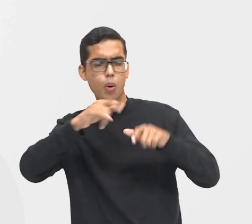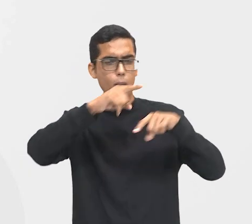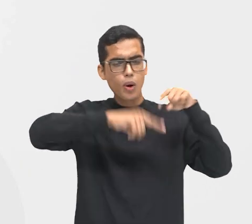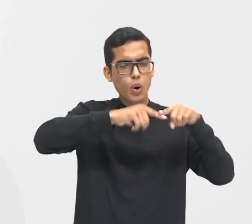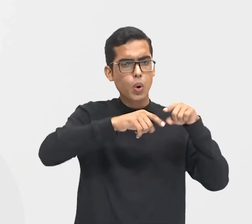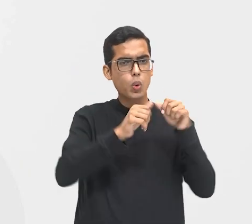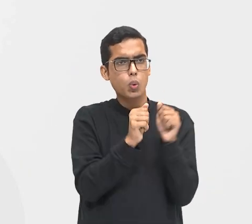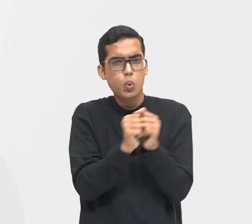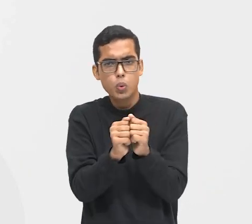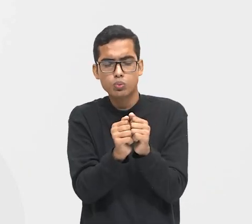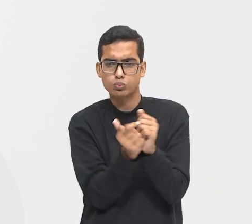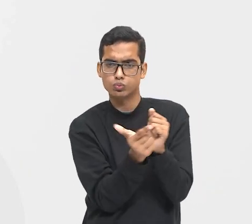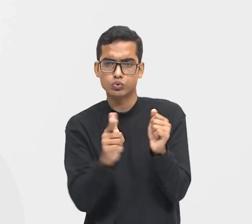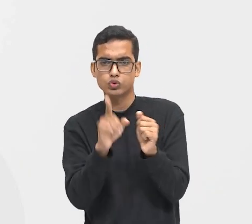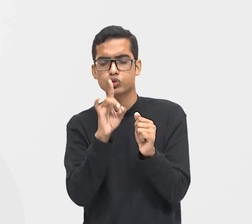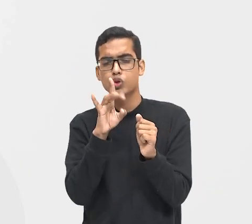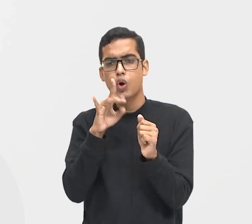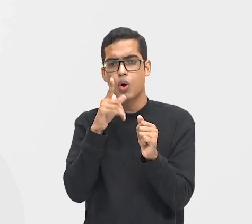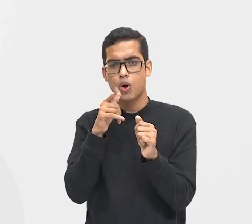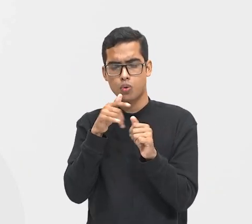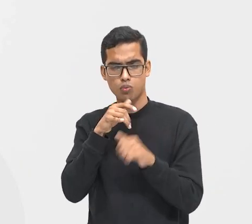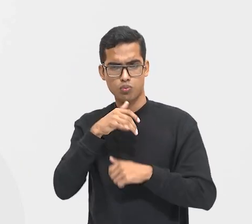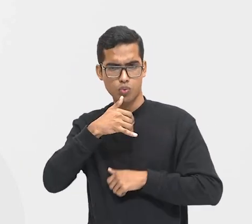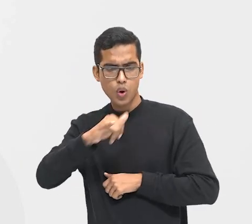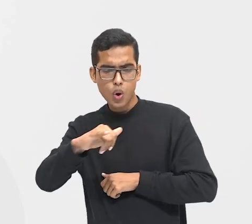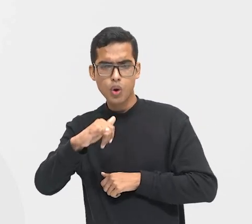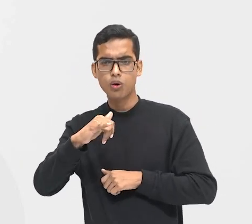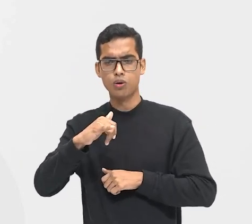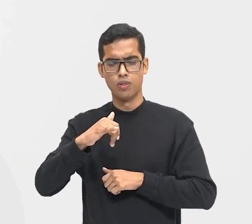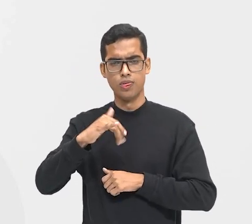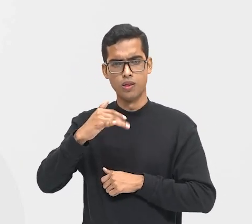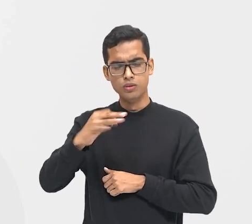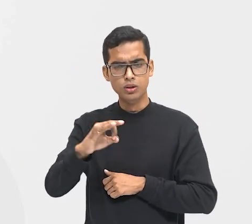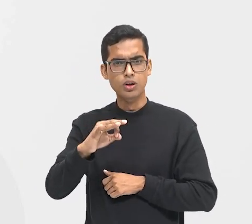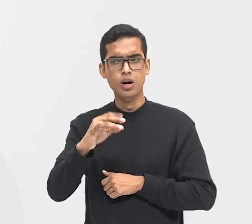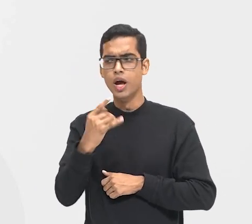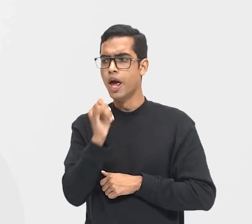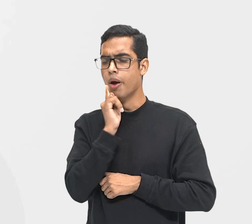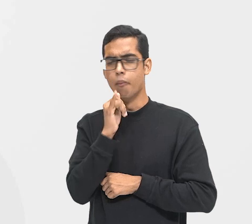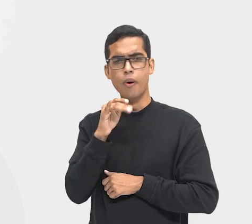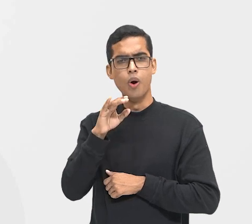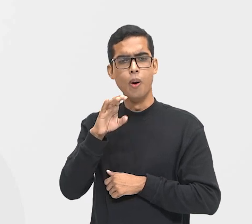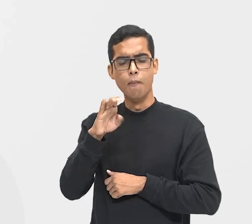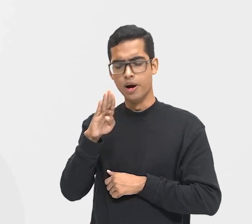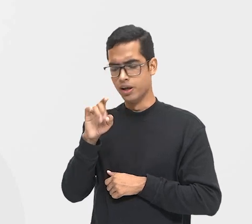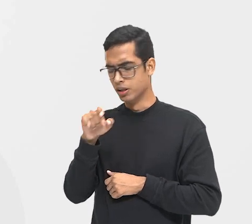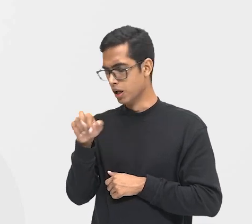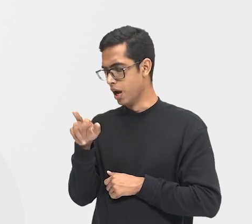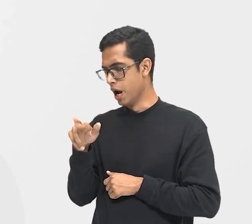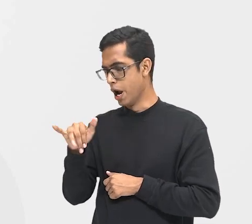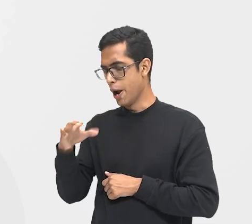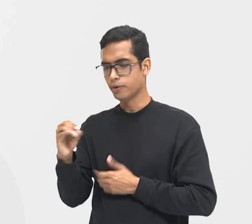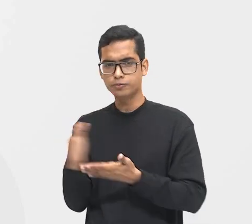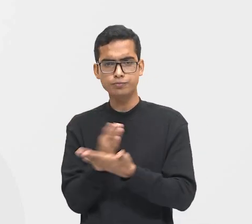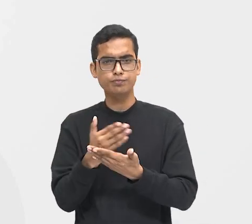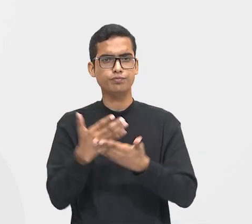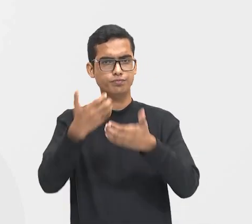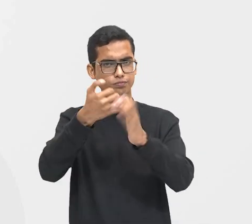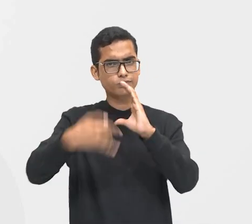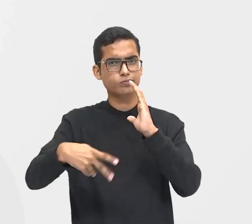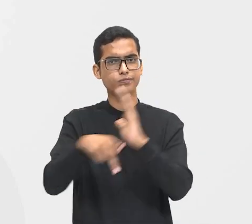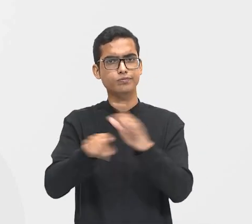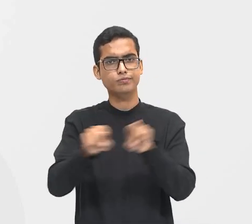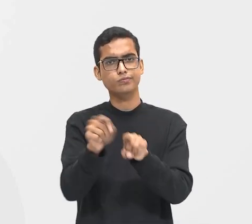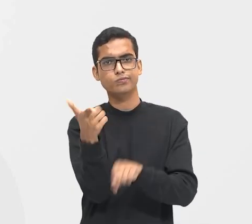observar e visualizar ali o banzeiro. As ondas, né, elas vão ter ali algumas características, certo? Que a gente vai observar aí nas